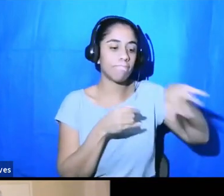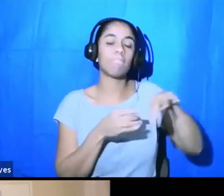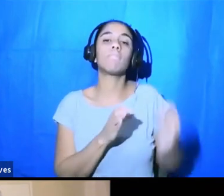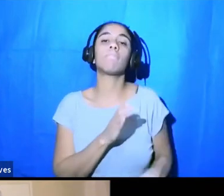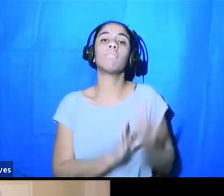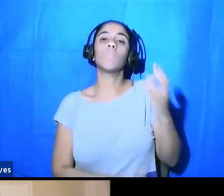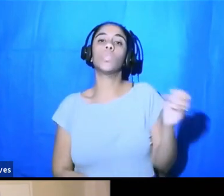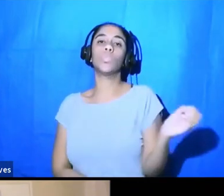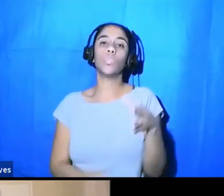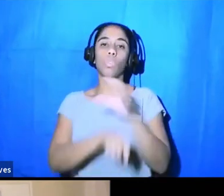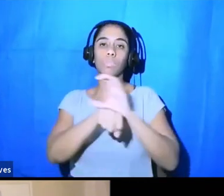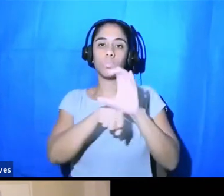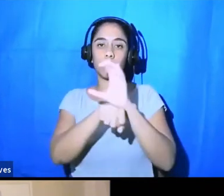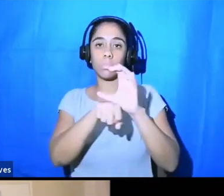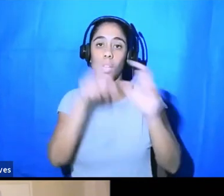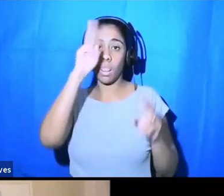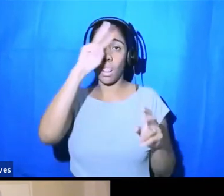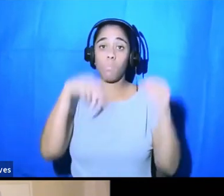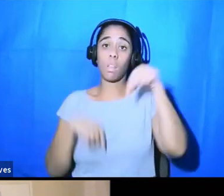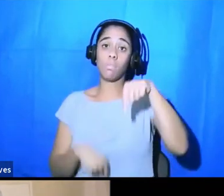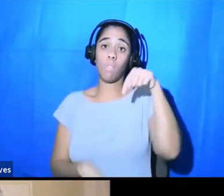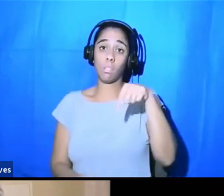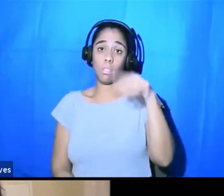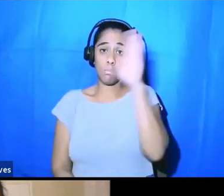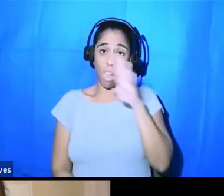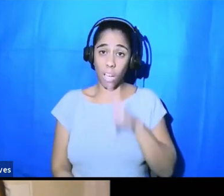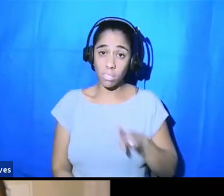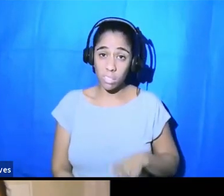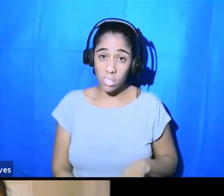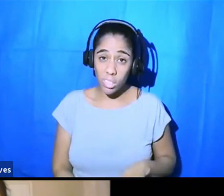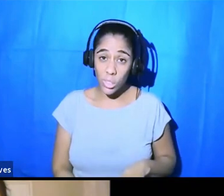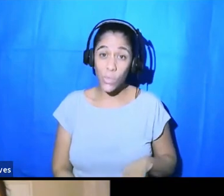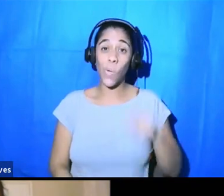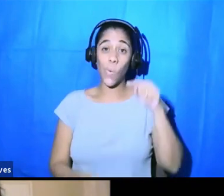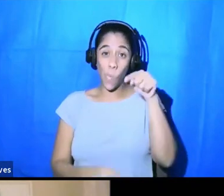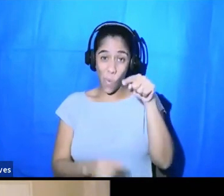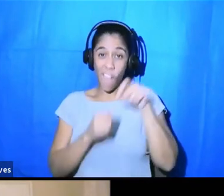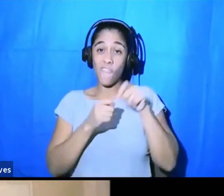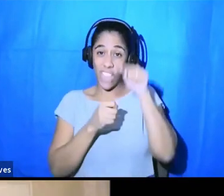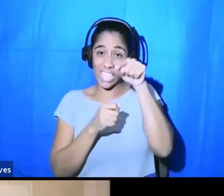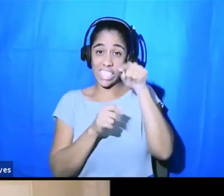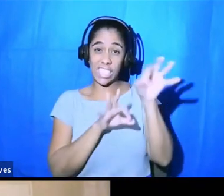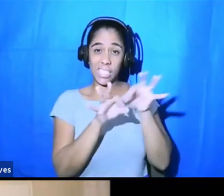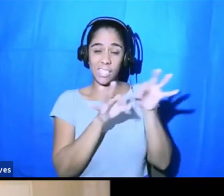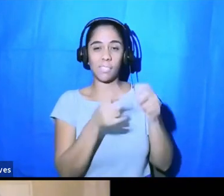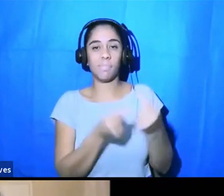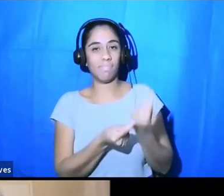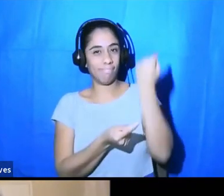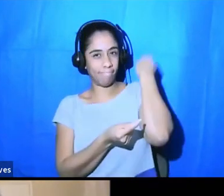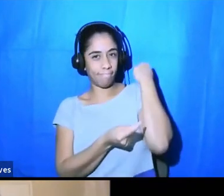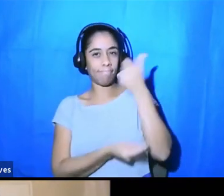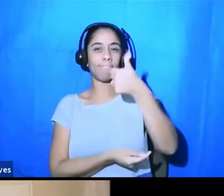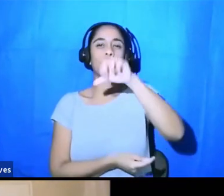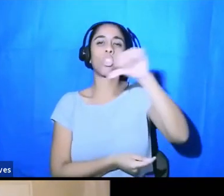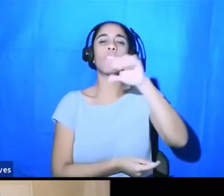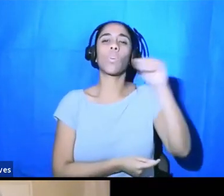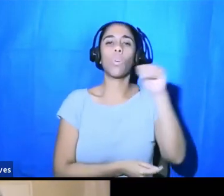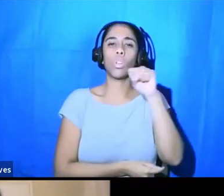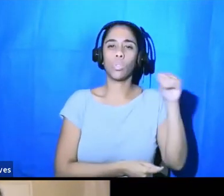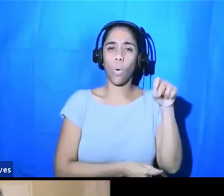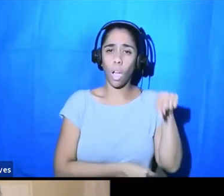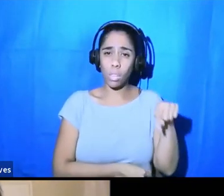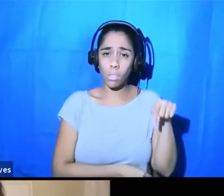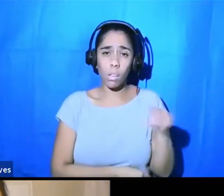escrita, a gente tinha só 4% de mulheres constituintes. Então, hoje a gente, as meninas